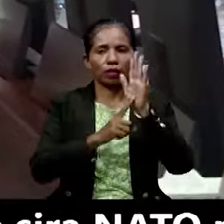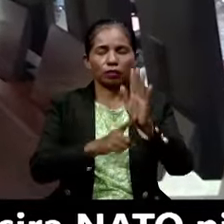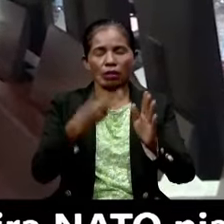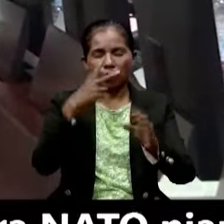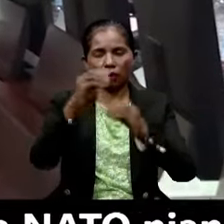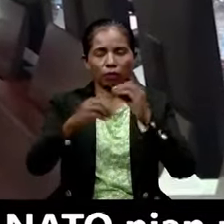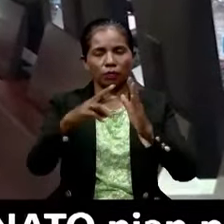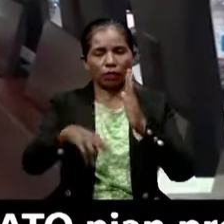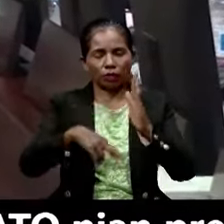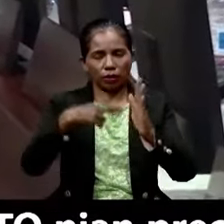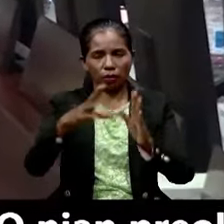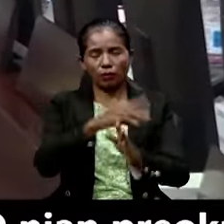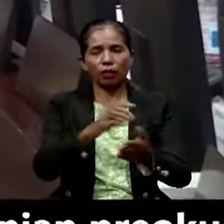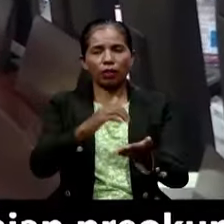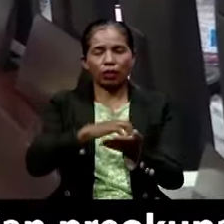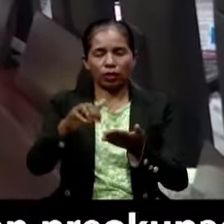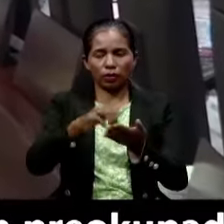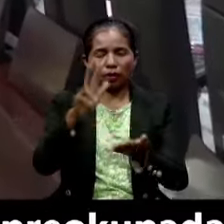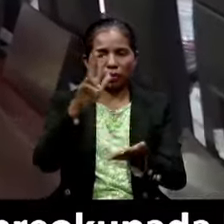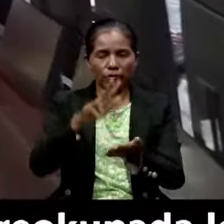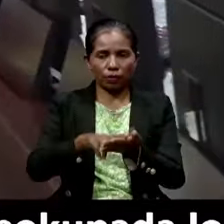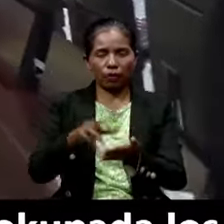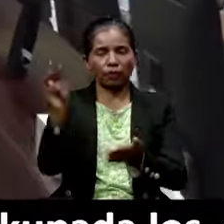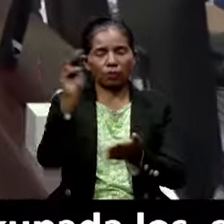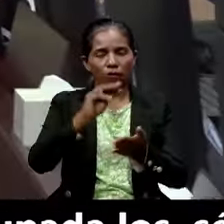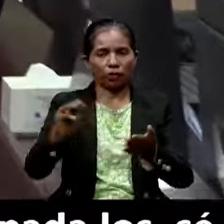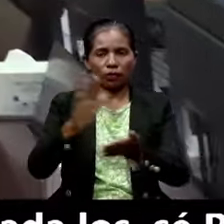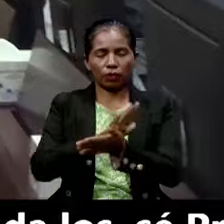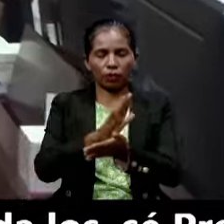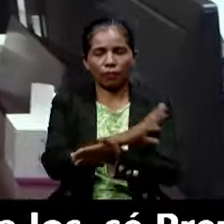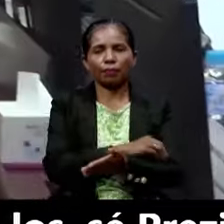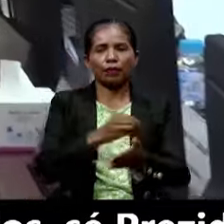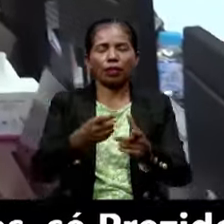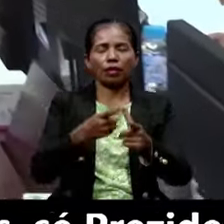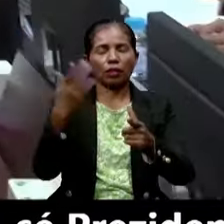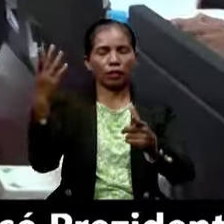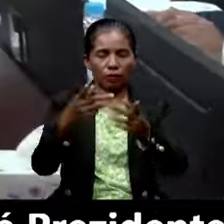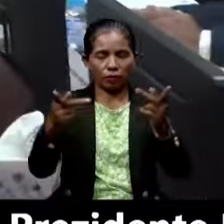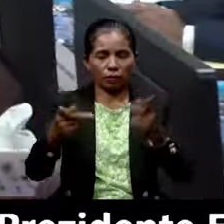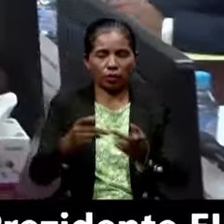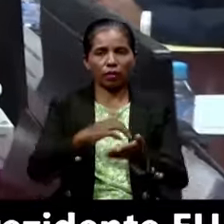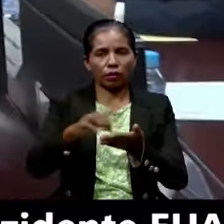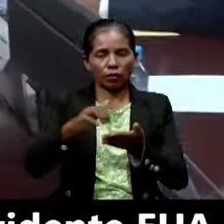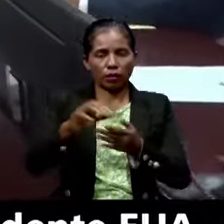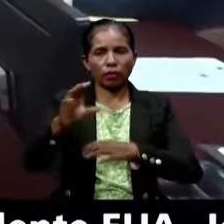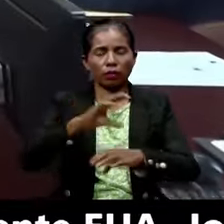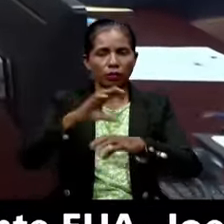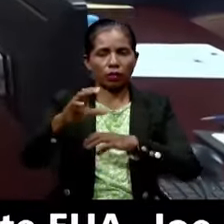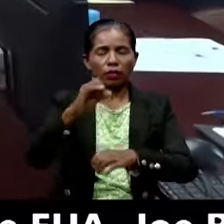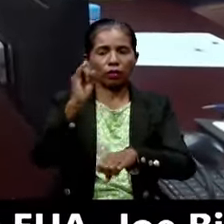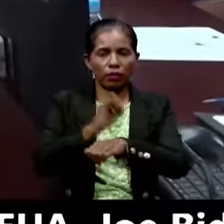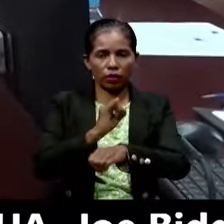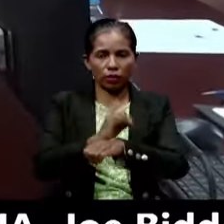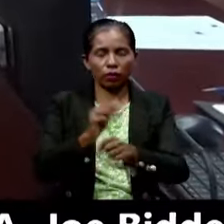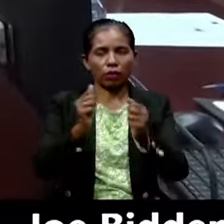procedimento licença na inspeção, nós aprova o modelo formulário no impresso e a âmbito licenciamento comercial no industrial.